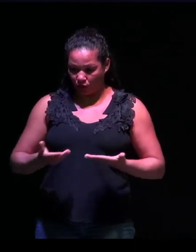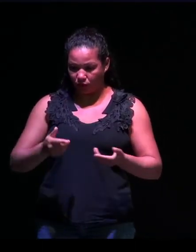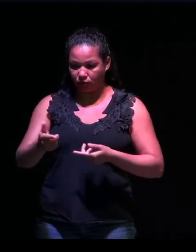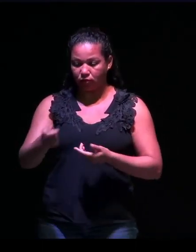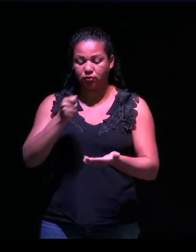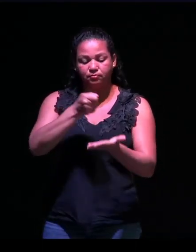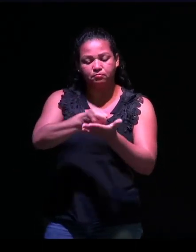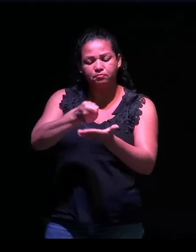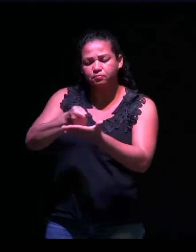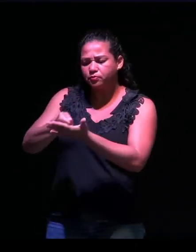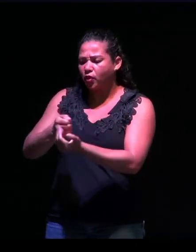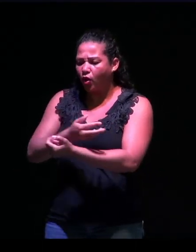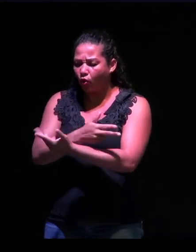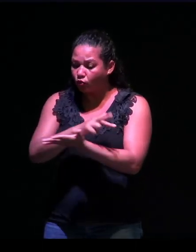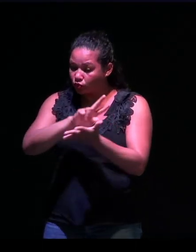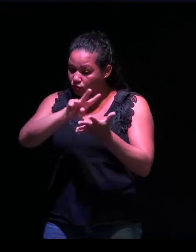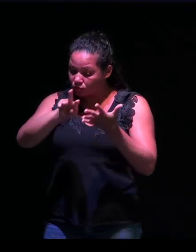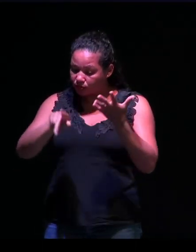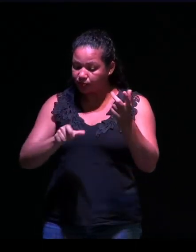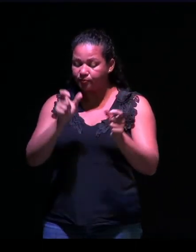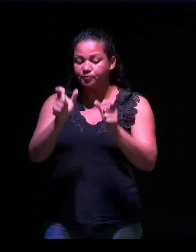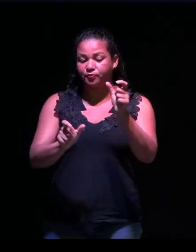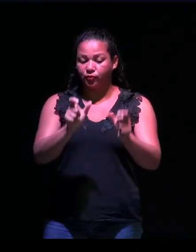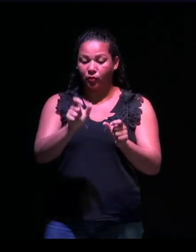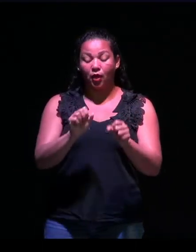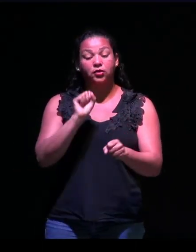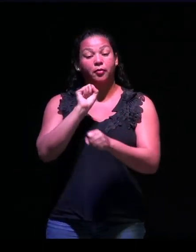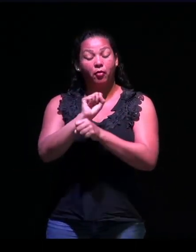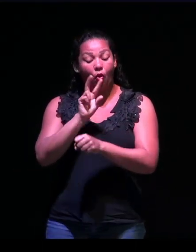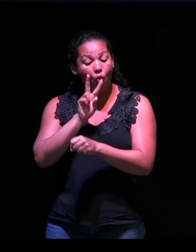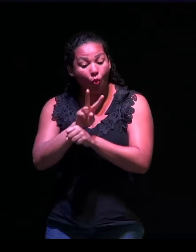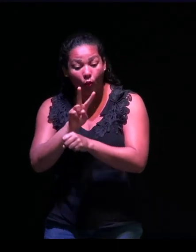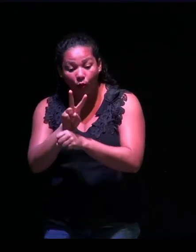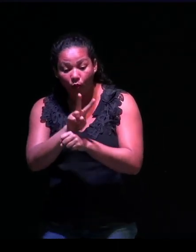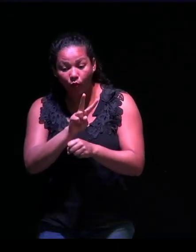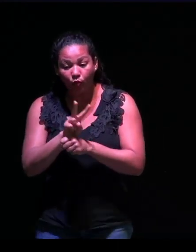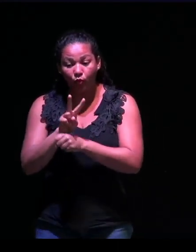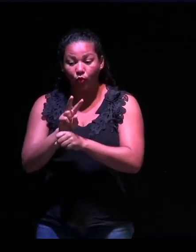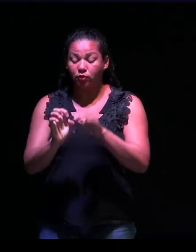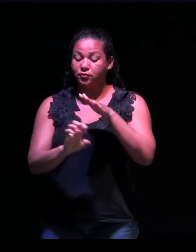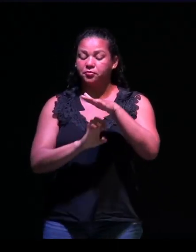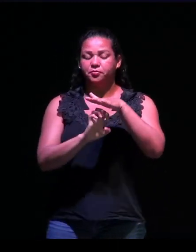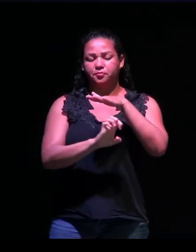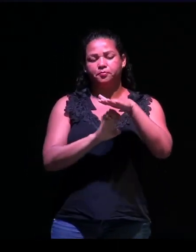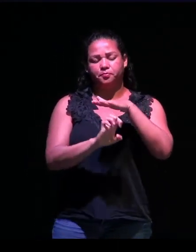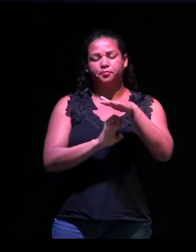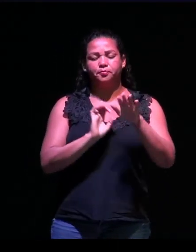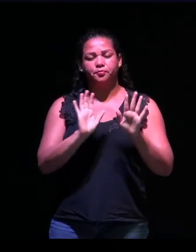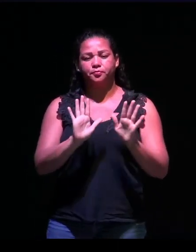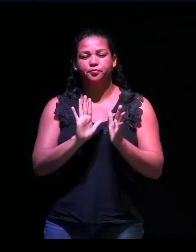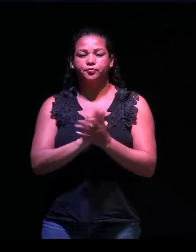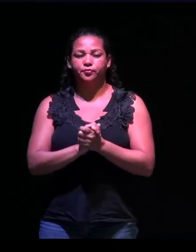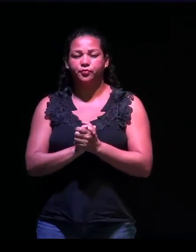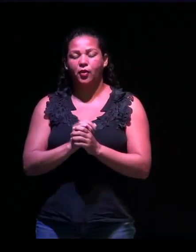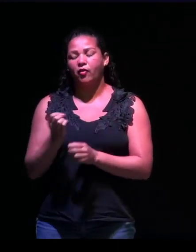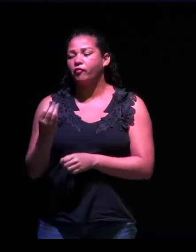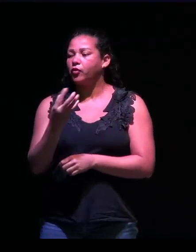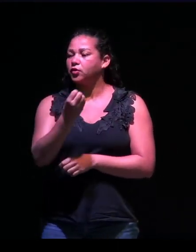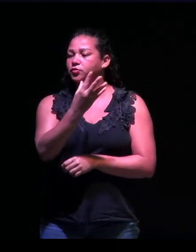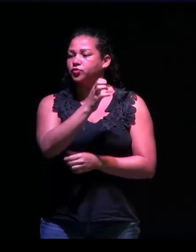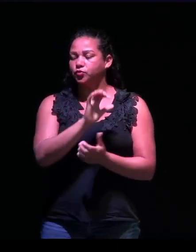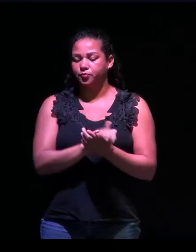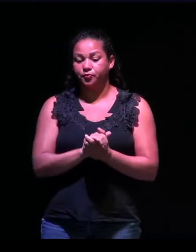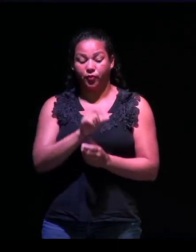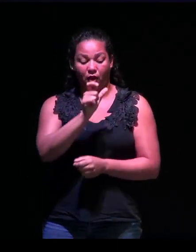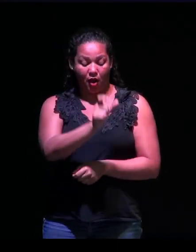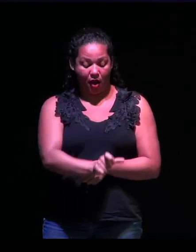as pessoas na data, no tempo certo, e fique cuidando da minha empresa enquanto eu viajo. E ele viajou. E ele diz: se aquele